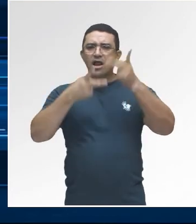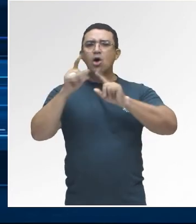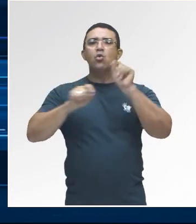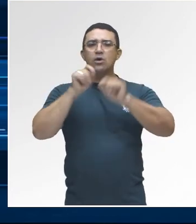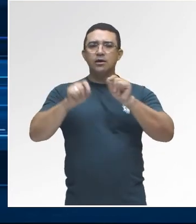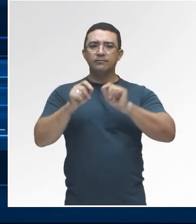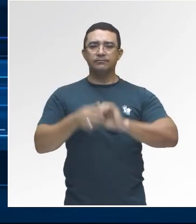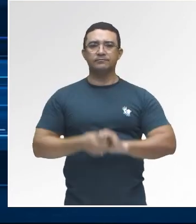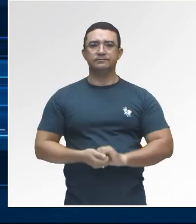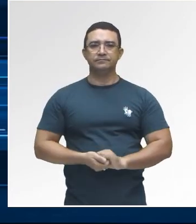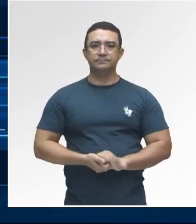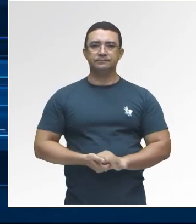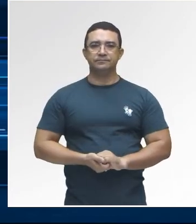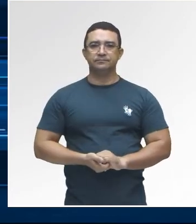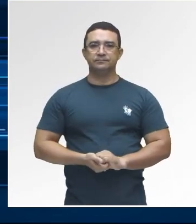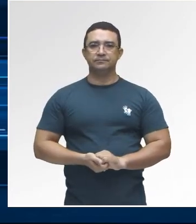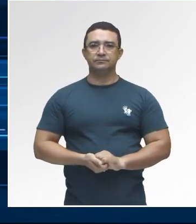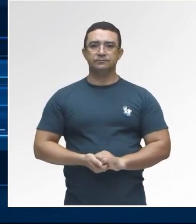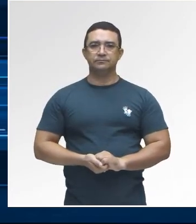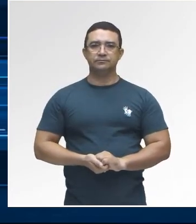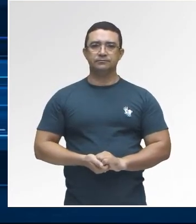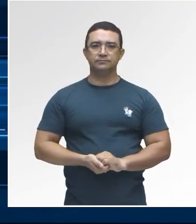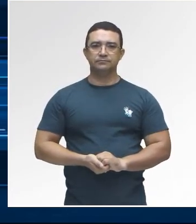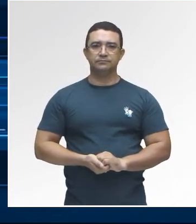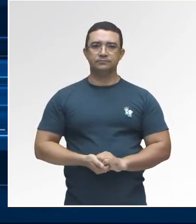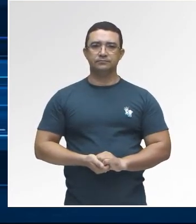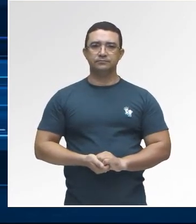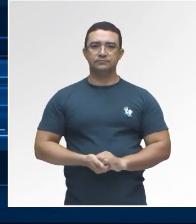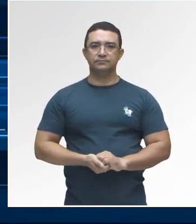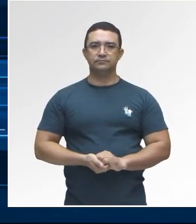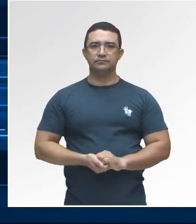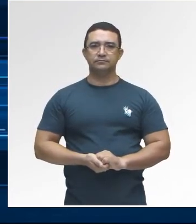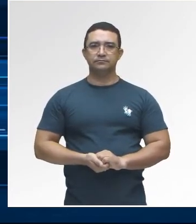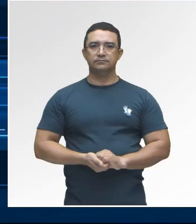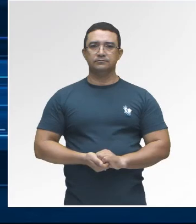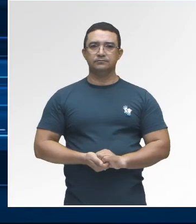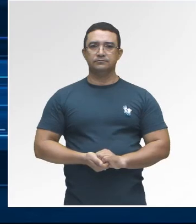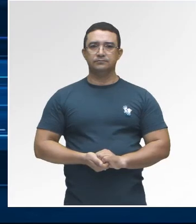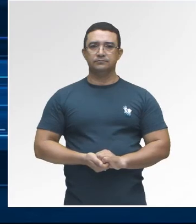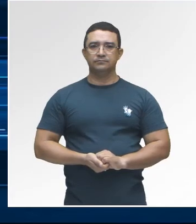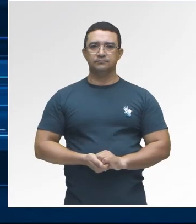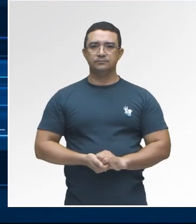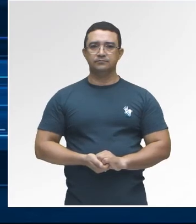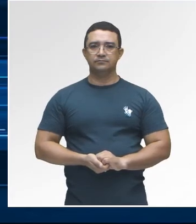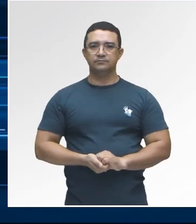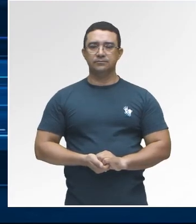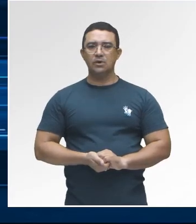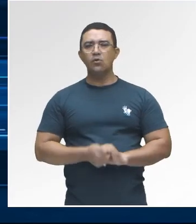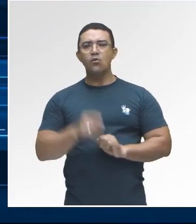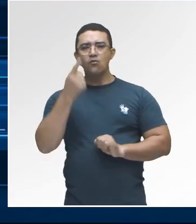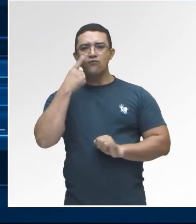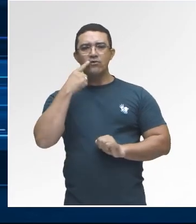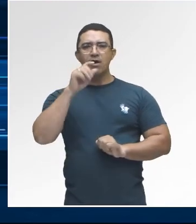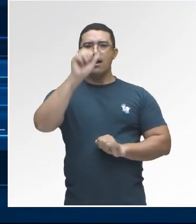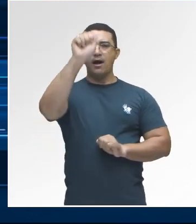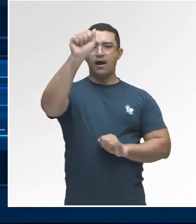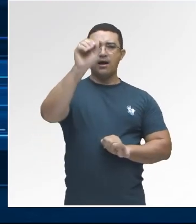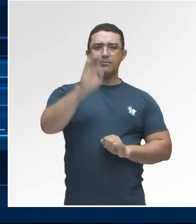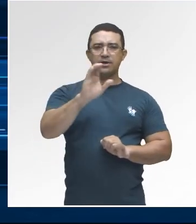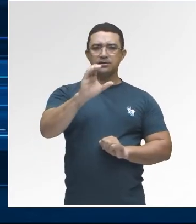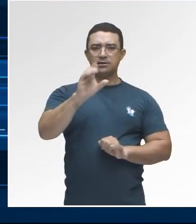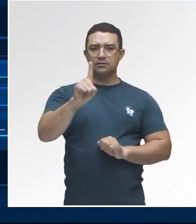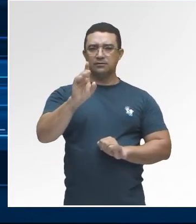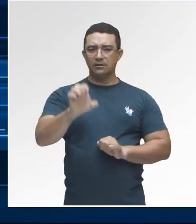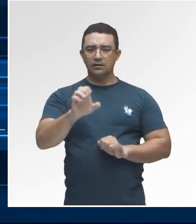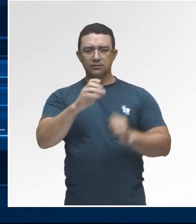aí, pequenas informações sobre esse texto, uma pergunta. E aí você analisa com calma cada um desses